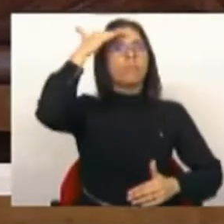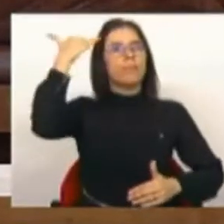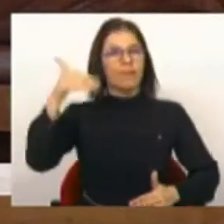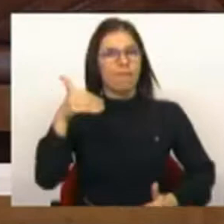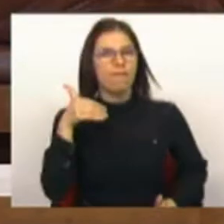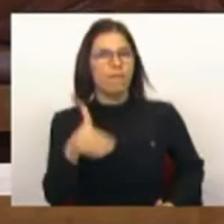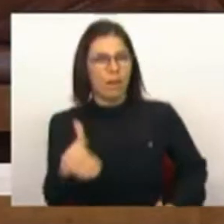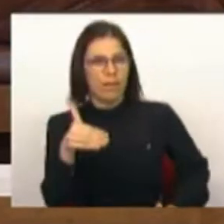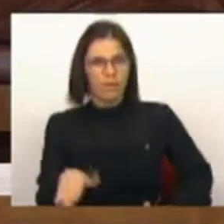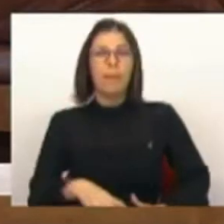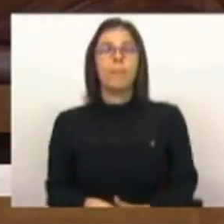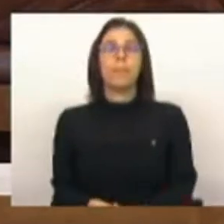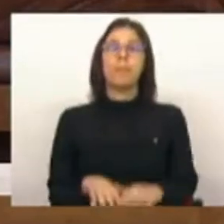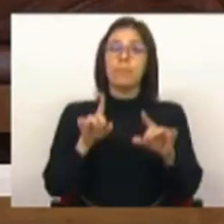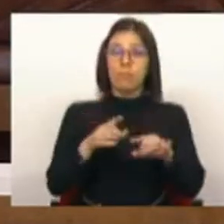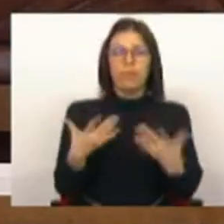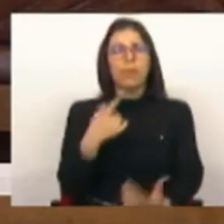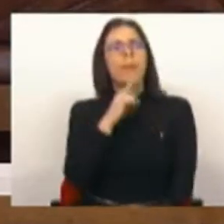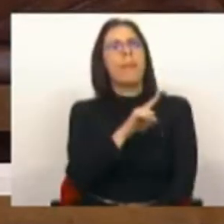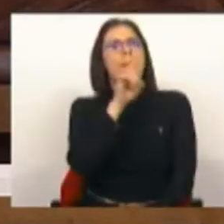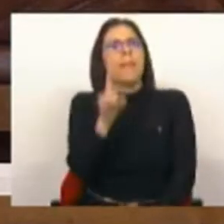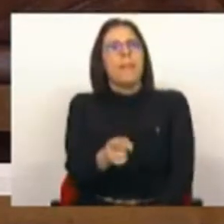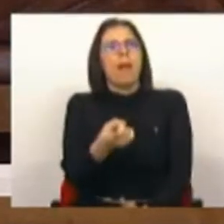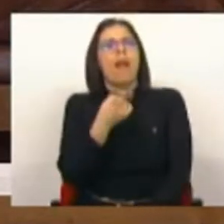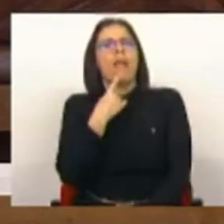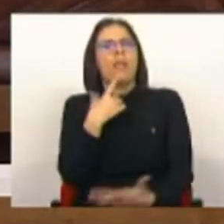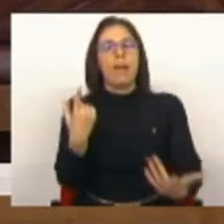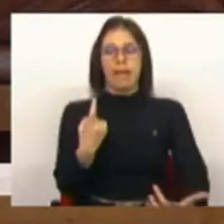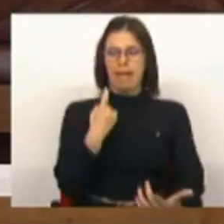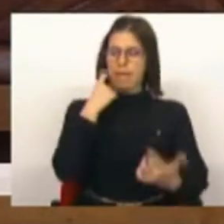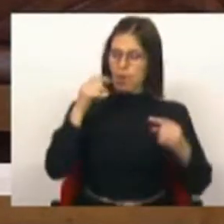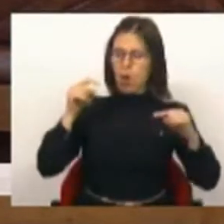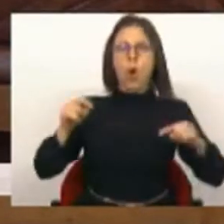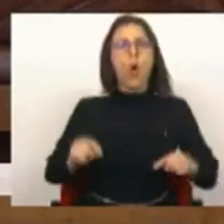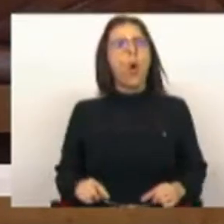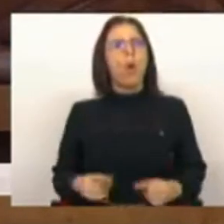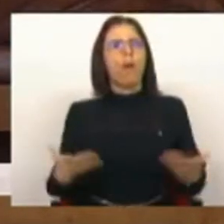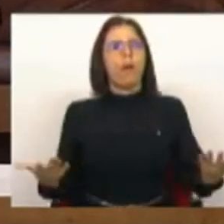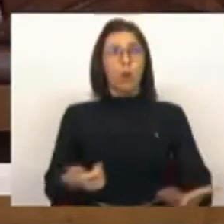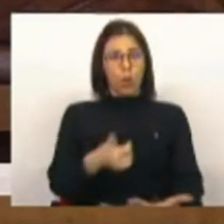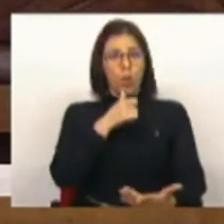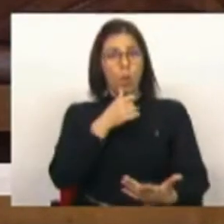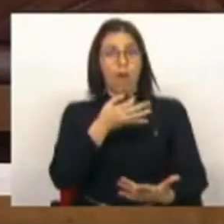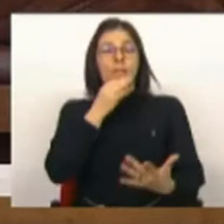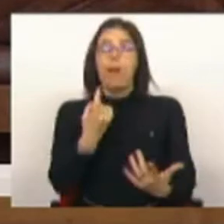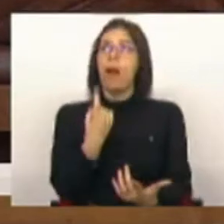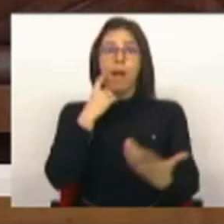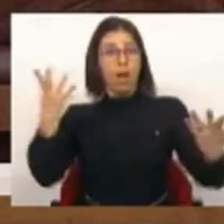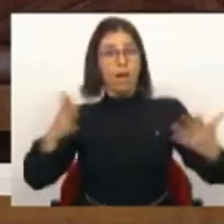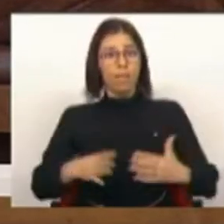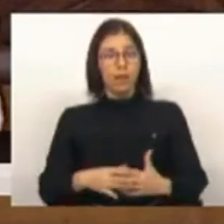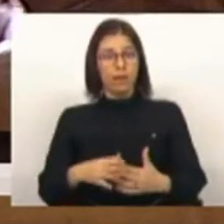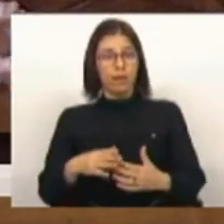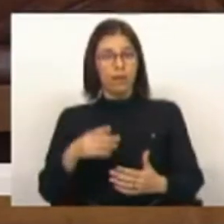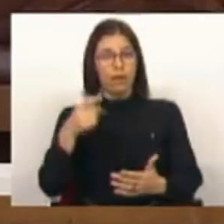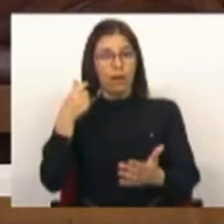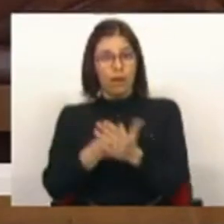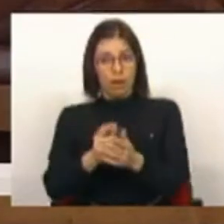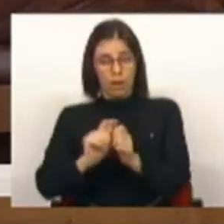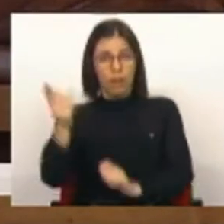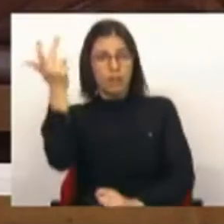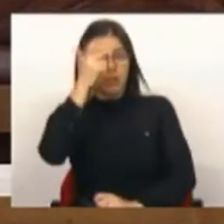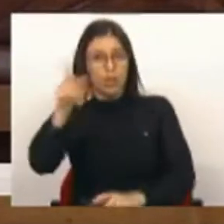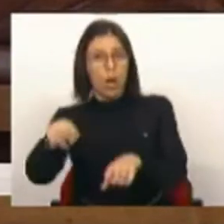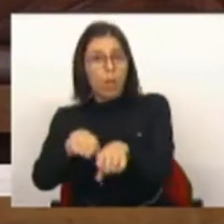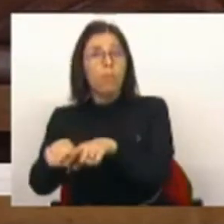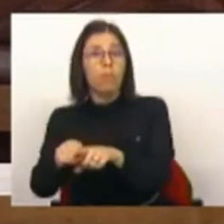sempre e é tempo de perguntarmos o que é que significa abril hoje. Como podemos falar de abril a pagar subvenções vitalícias